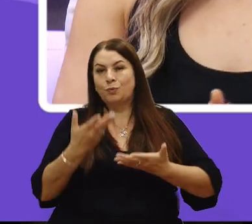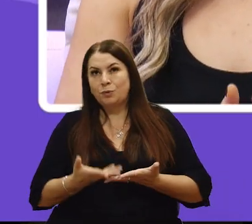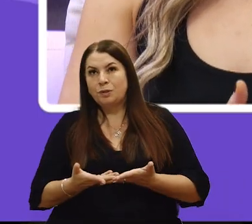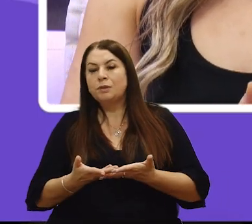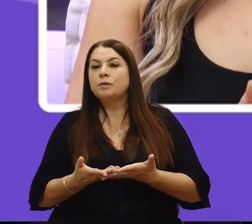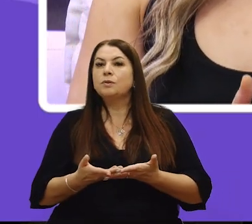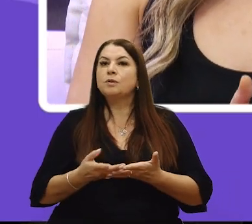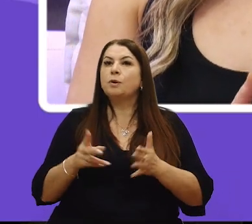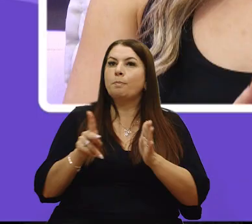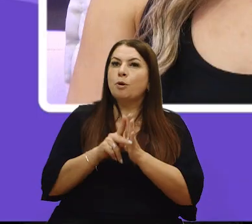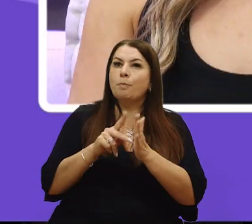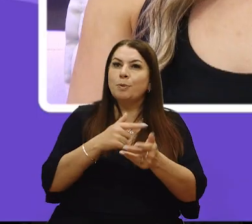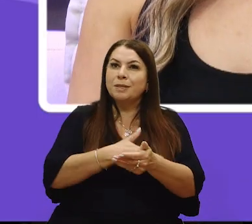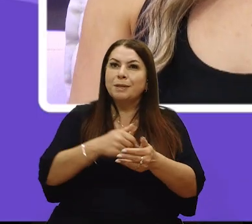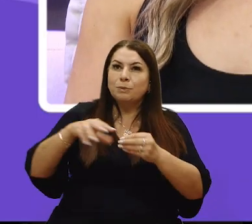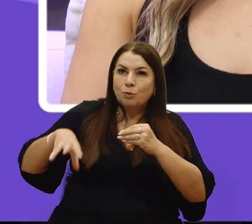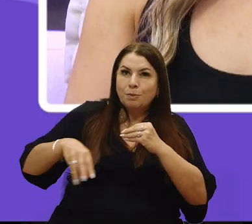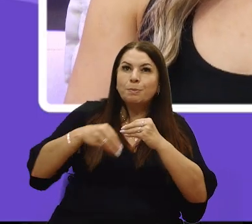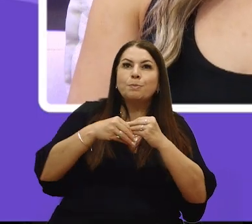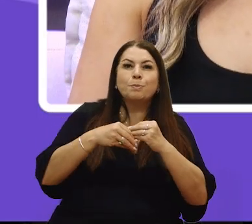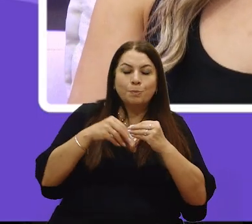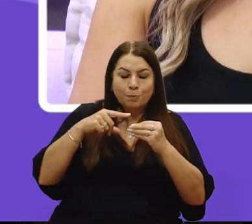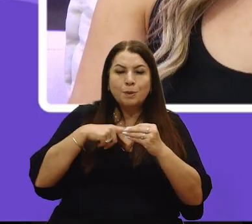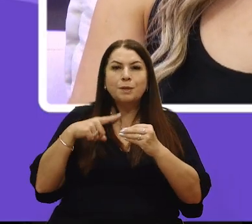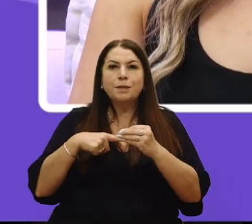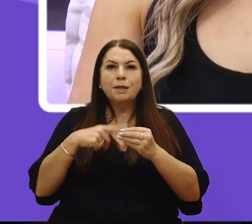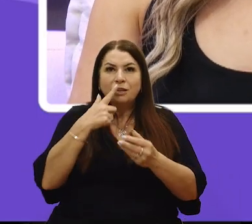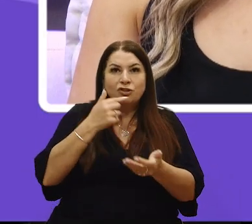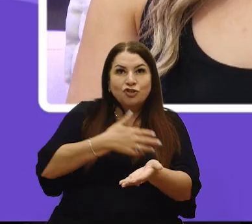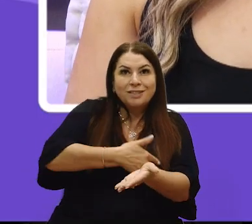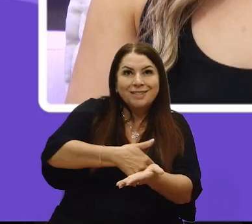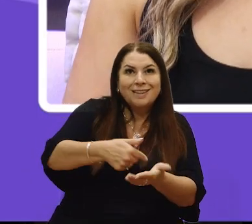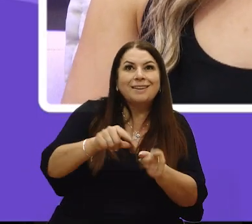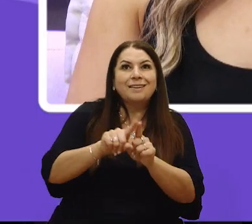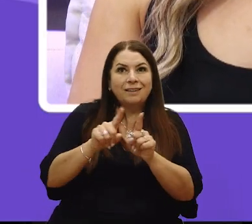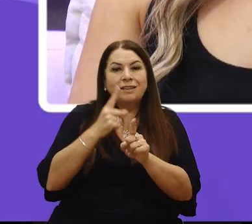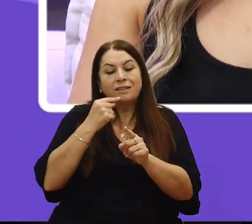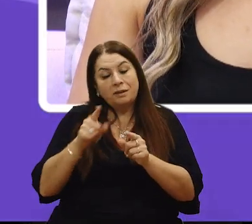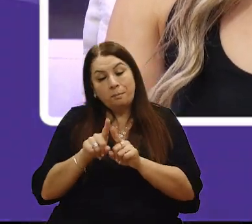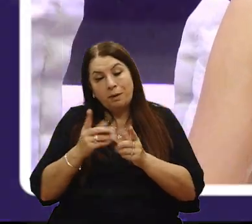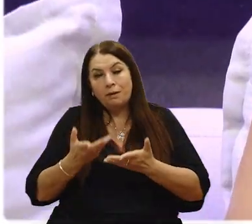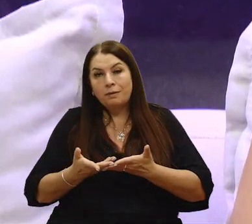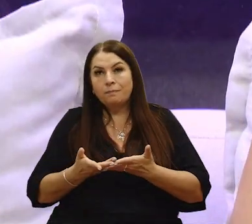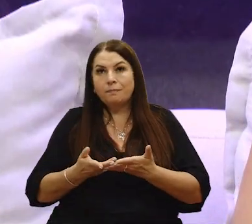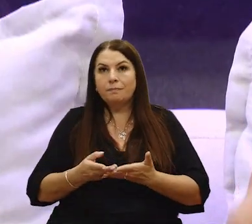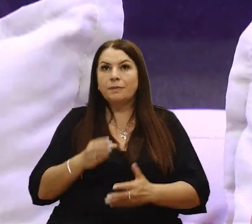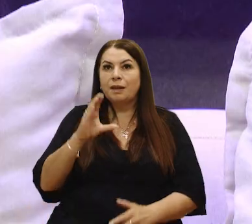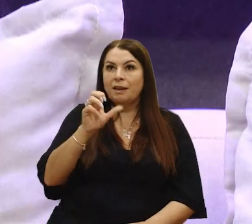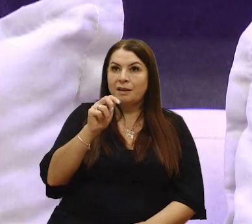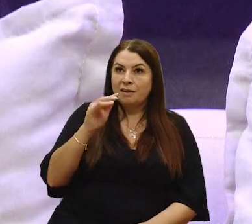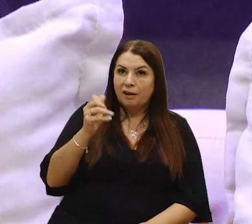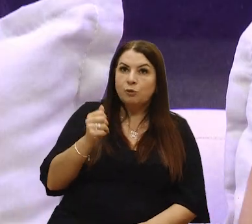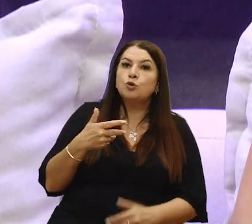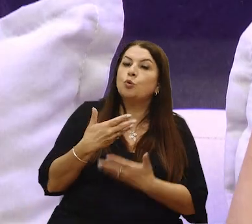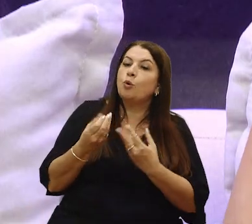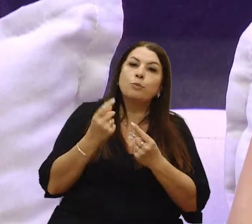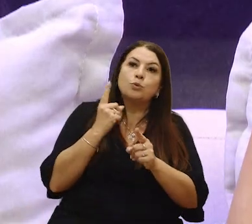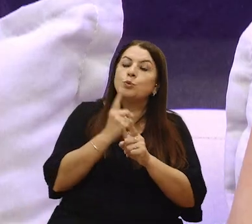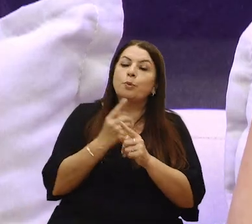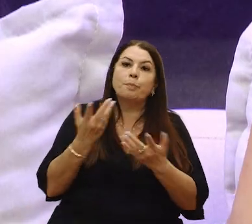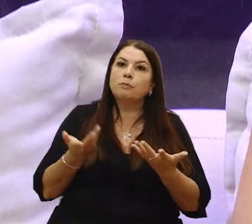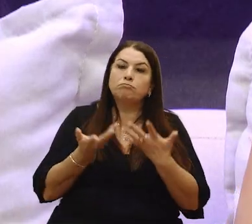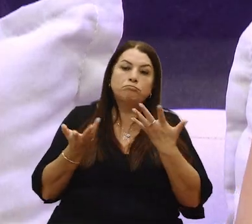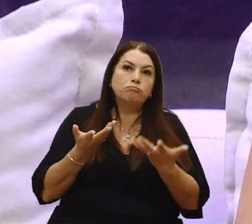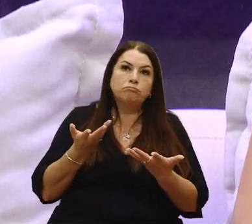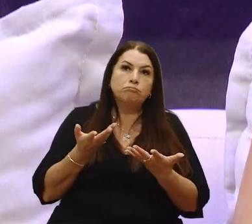iniciar um tratamento, né, que fosse mais eficaz. Tu ainda está em tratamento? Agora eu já estou na fase de manutenção, né, do tratamento.